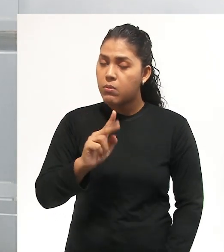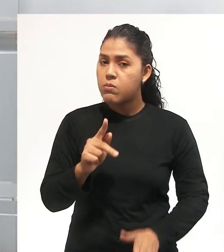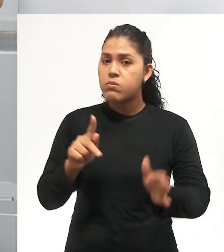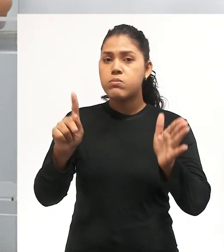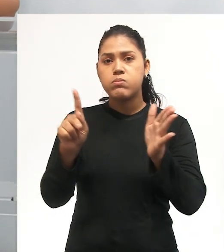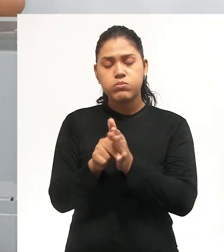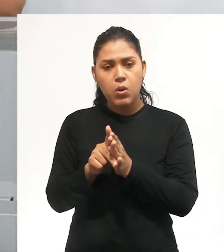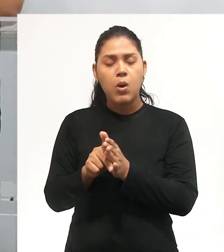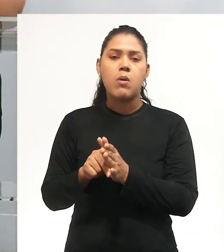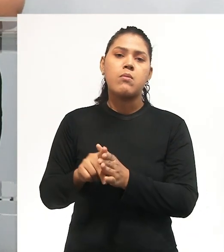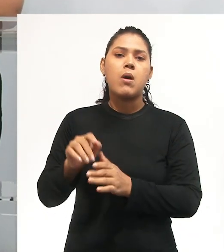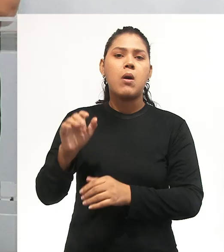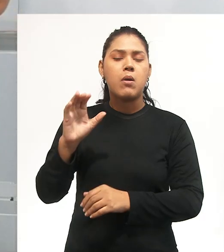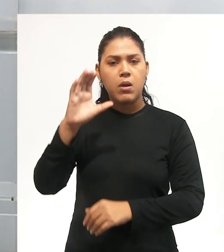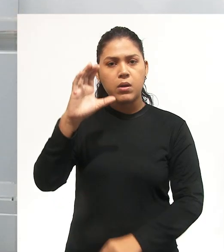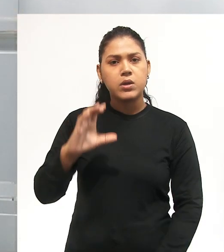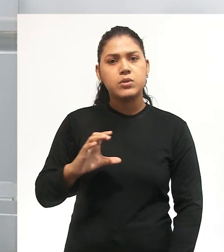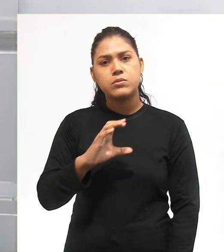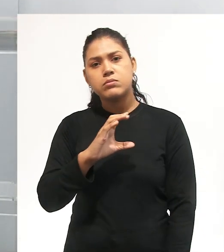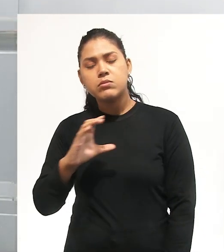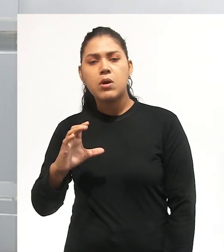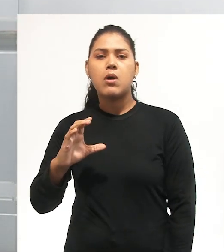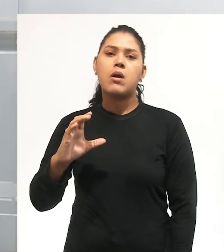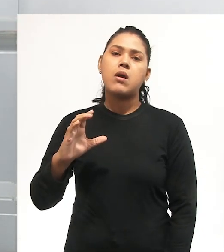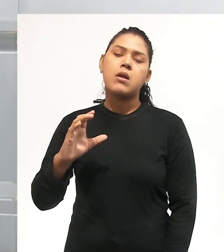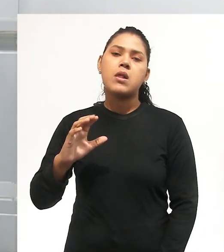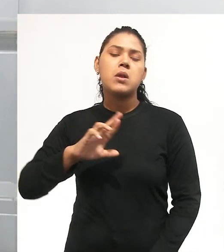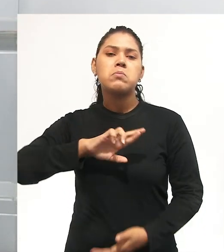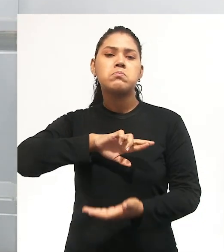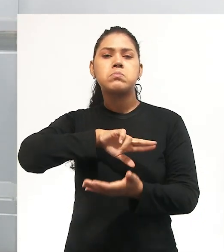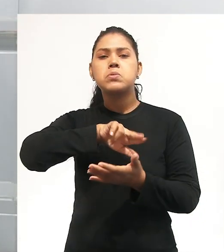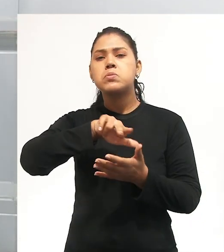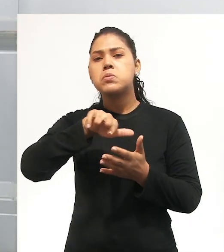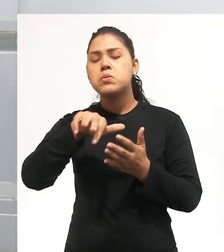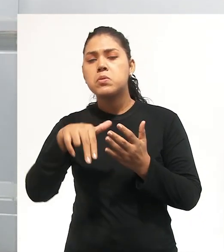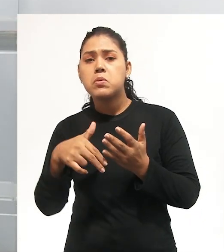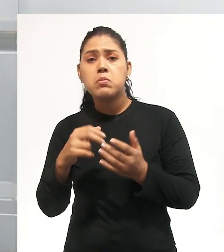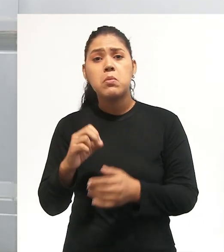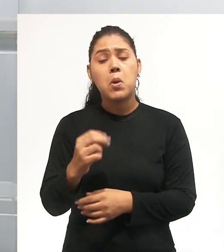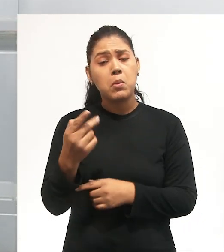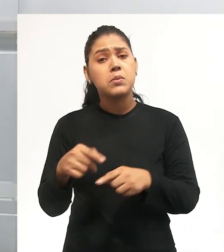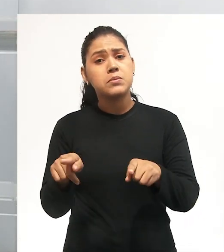pessoas cristãs, se são pessoas das comunidades